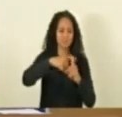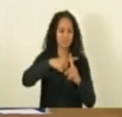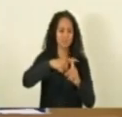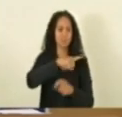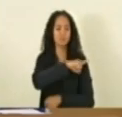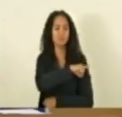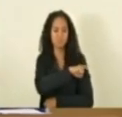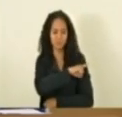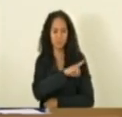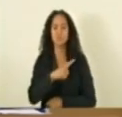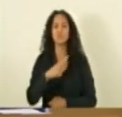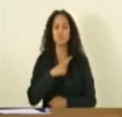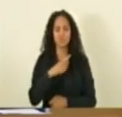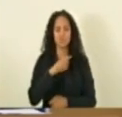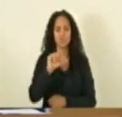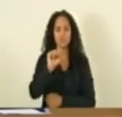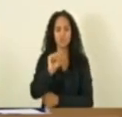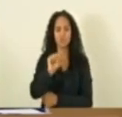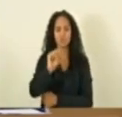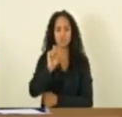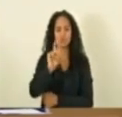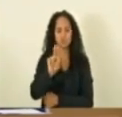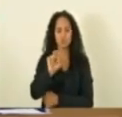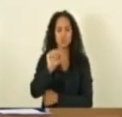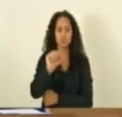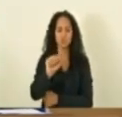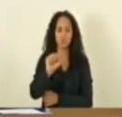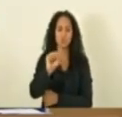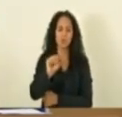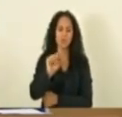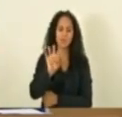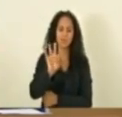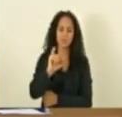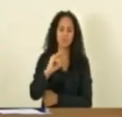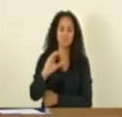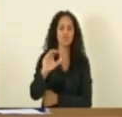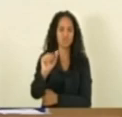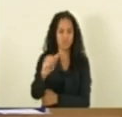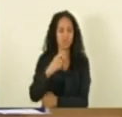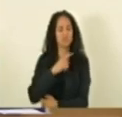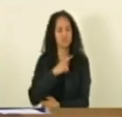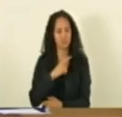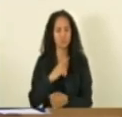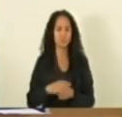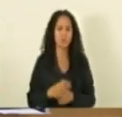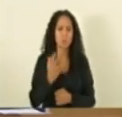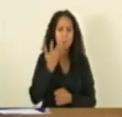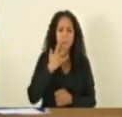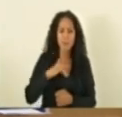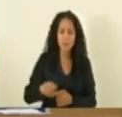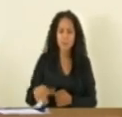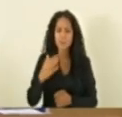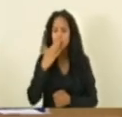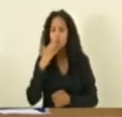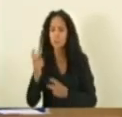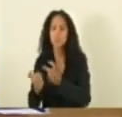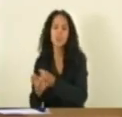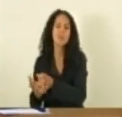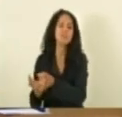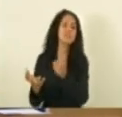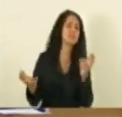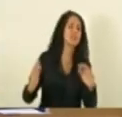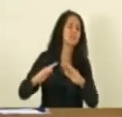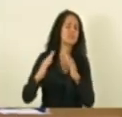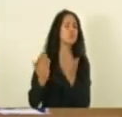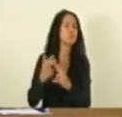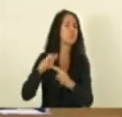O que eu quero dizer com isso, não que não adianta lamentar agora, mas Uma criança sair de uma escola precisa de um motivo, a gente